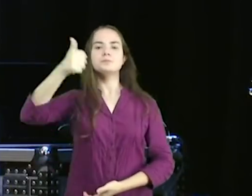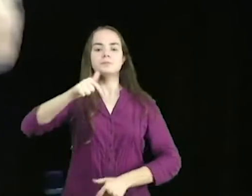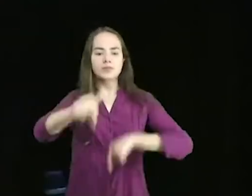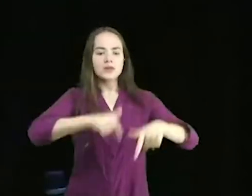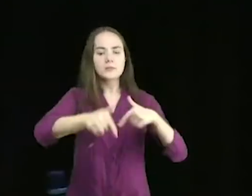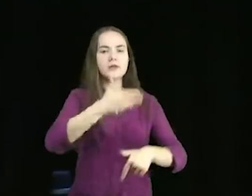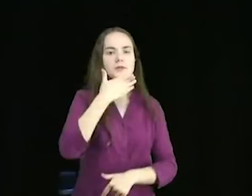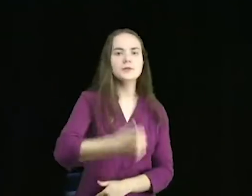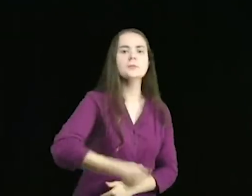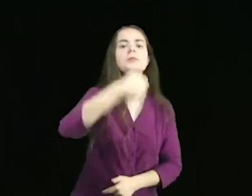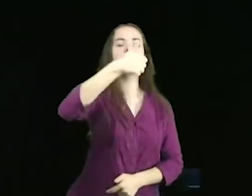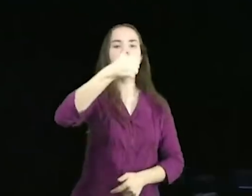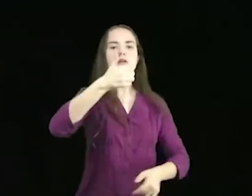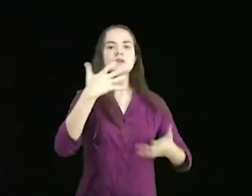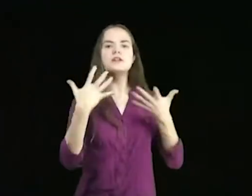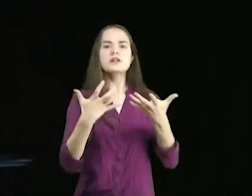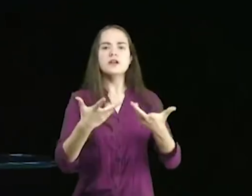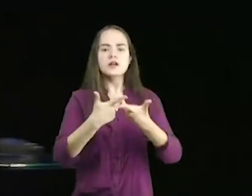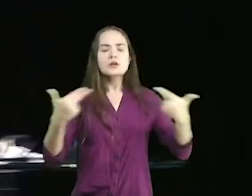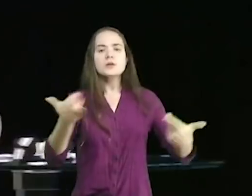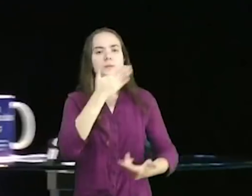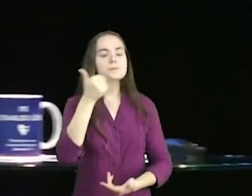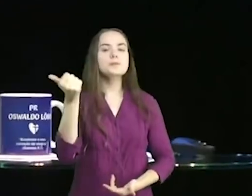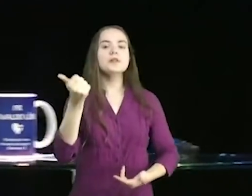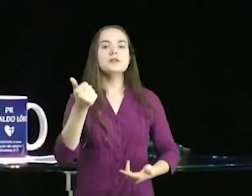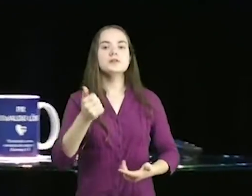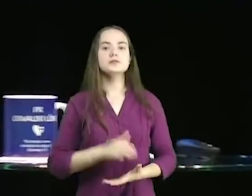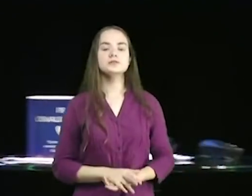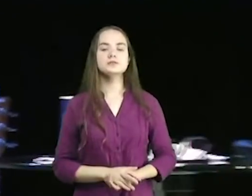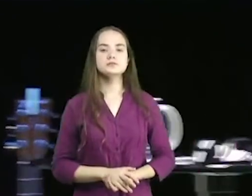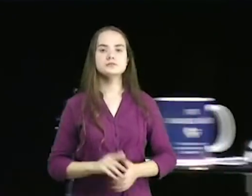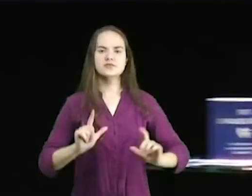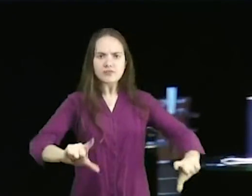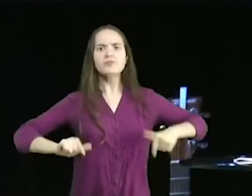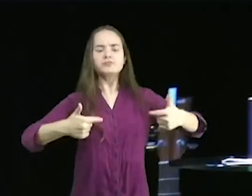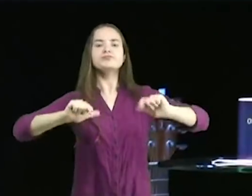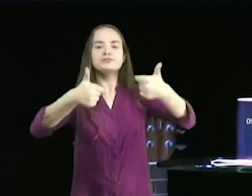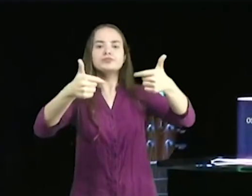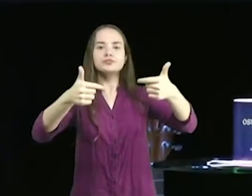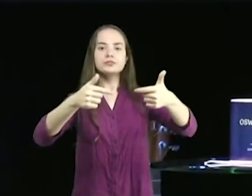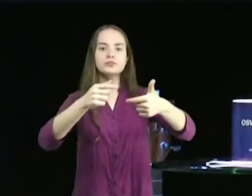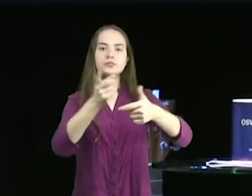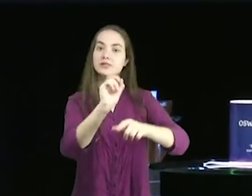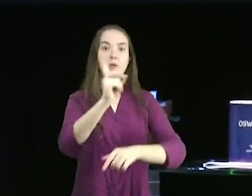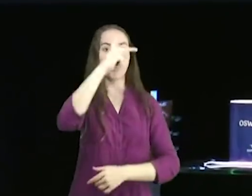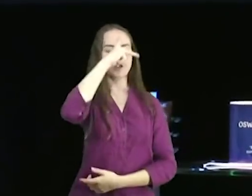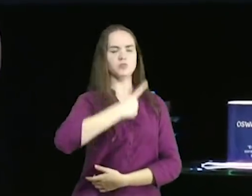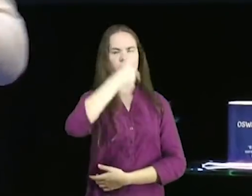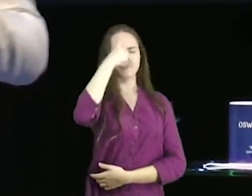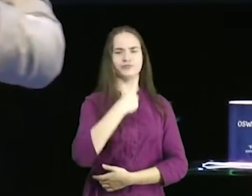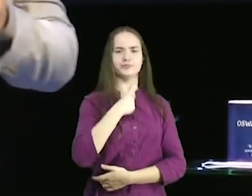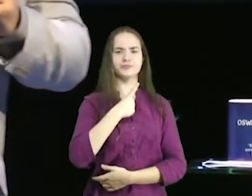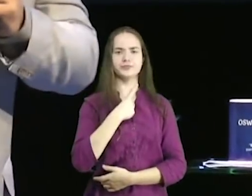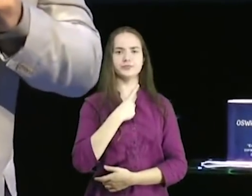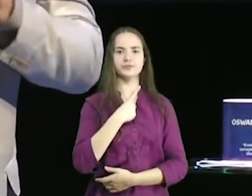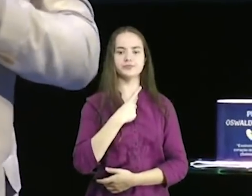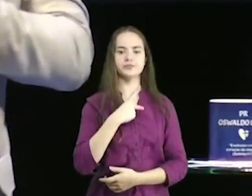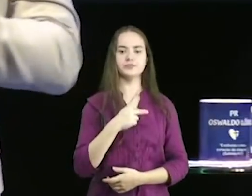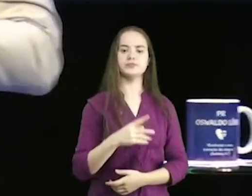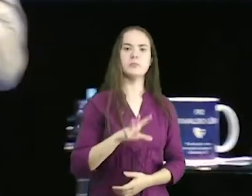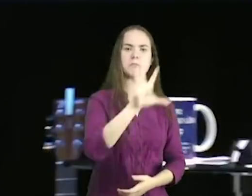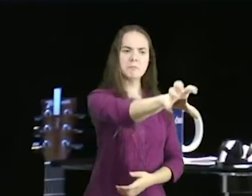melhor, você quer um recurso maior. Isso é ambição. Ganância é quando você quer só para você. Ganância é quando você toma dos